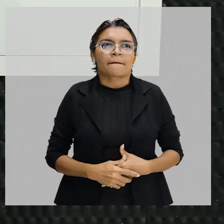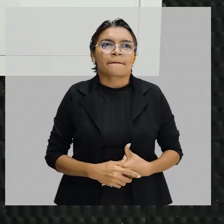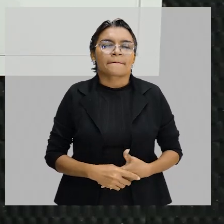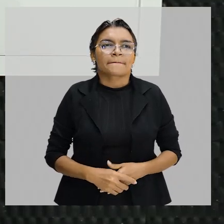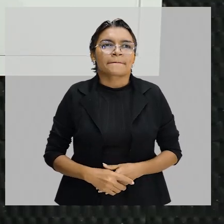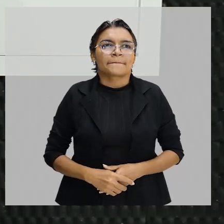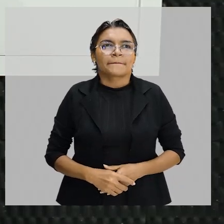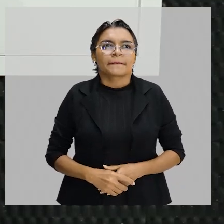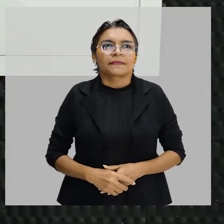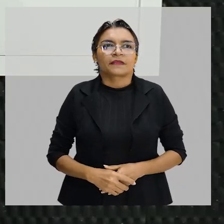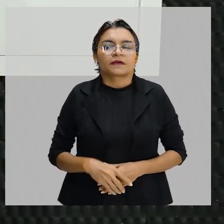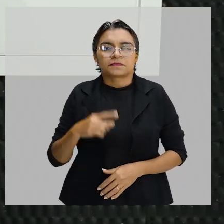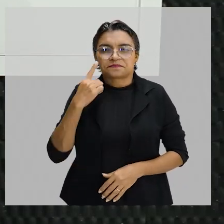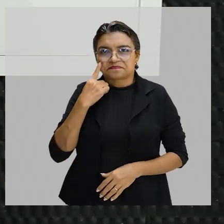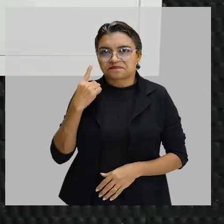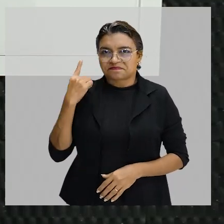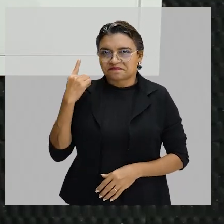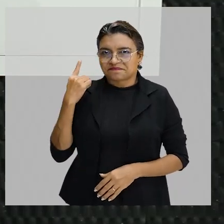Desta